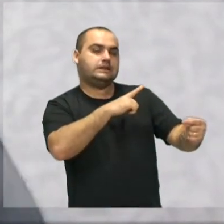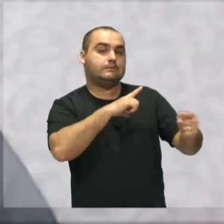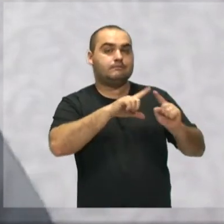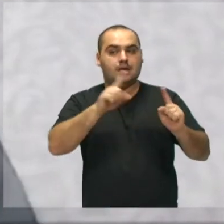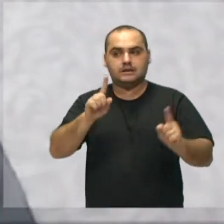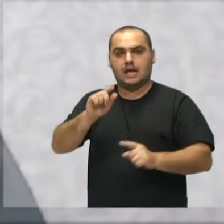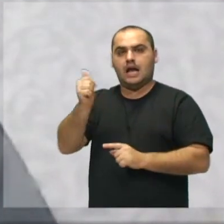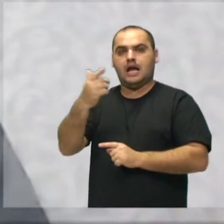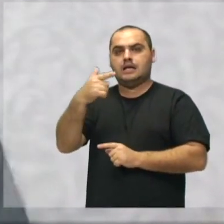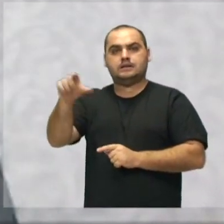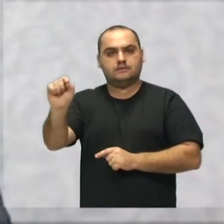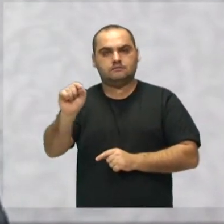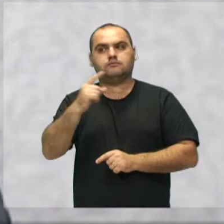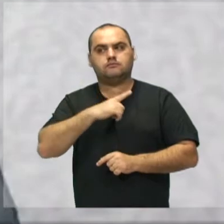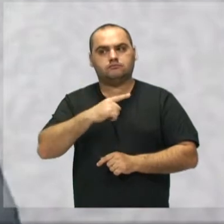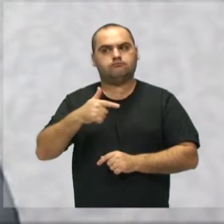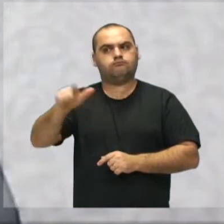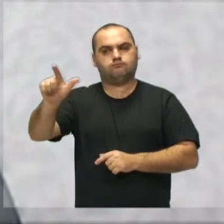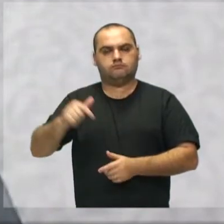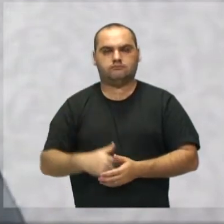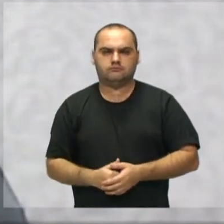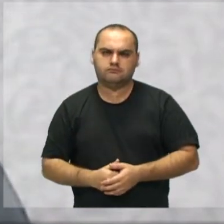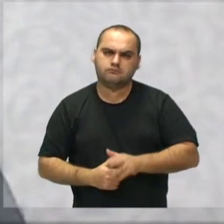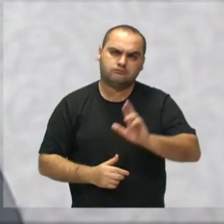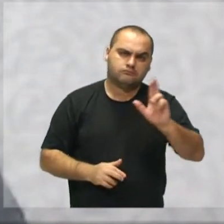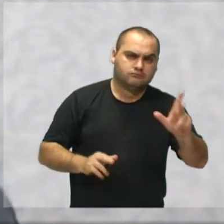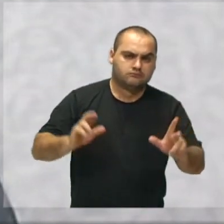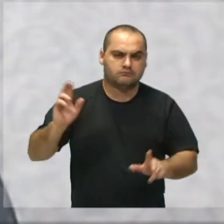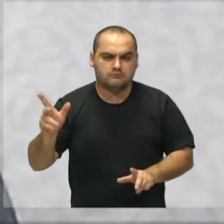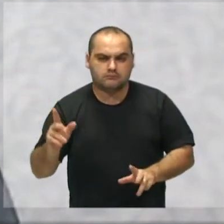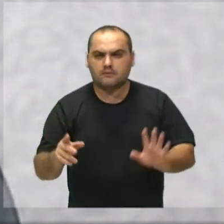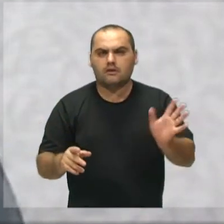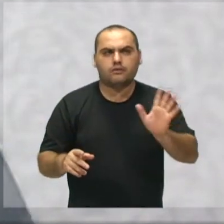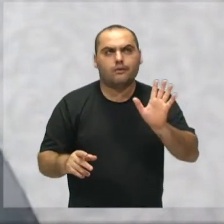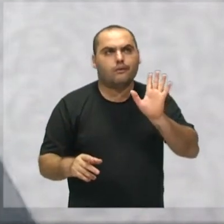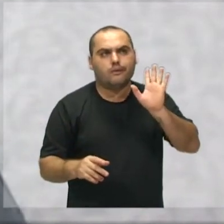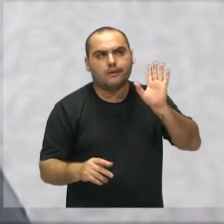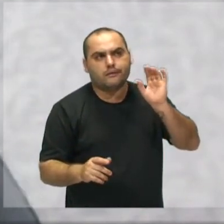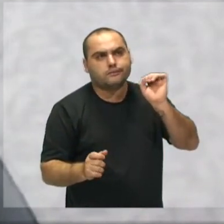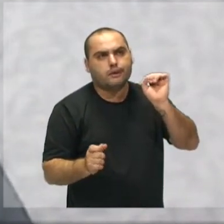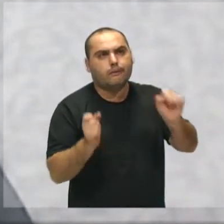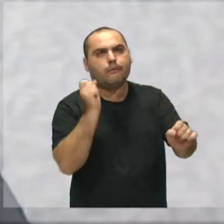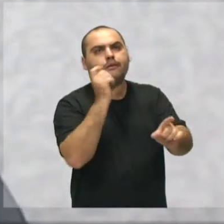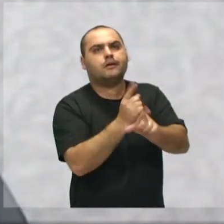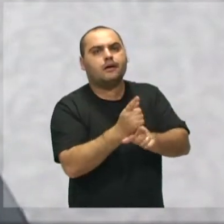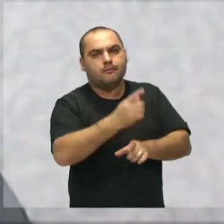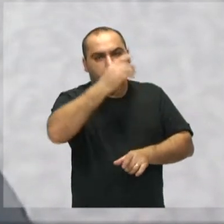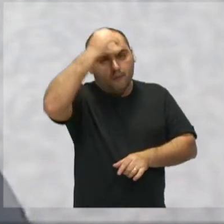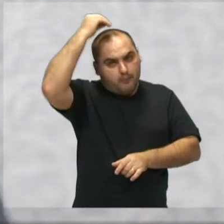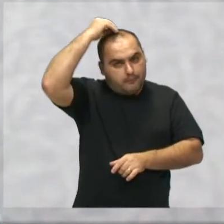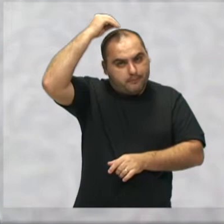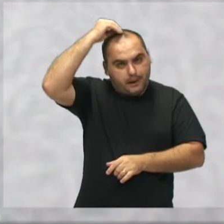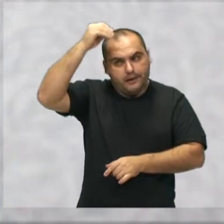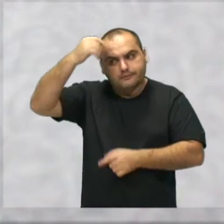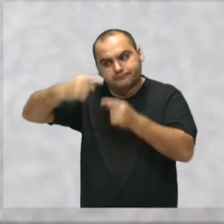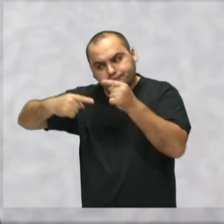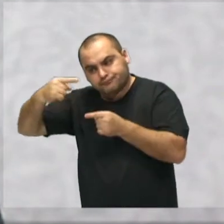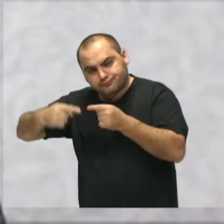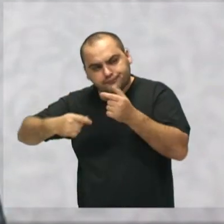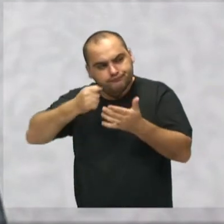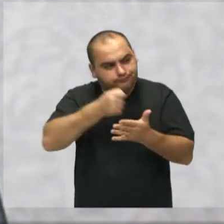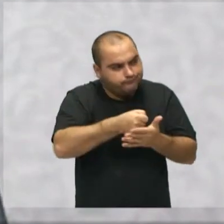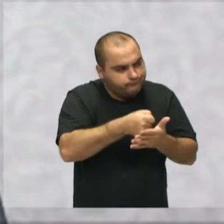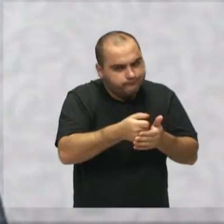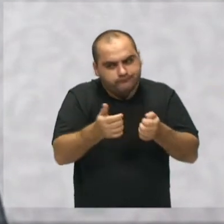né? Nós temos essas configurações. Não é questão de arranjar culpados e nem de defender um ou outro grupo, mas é a sociedade que ela